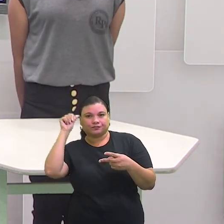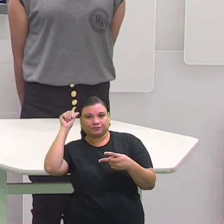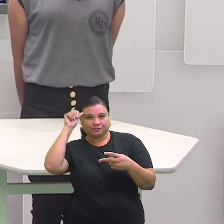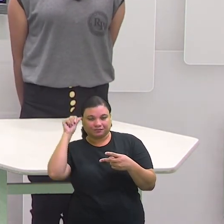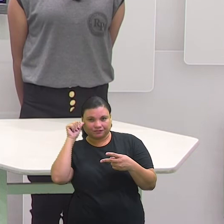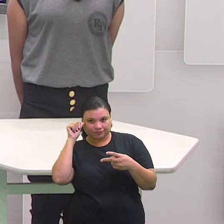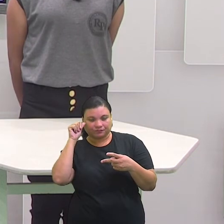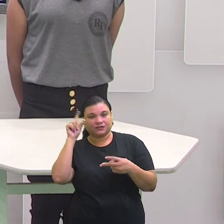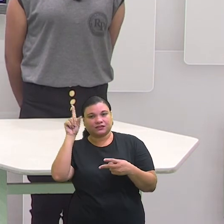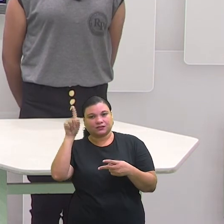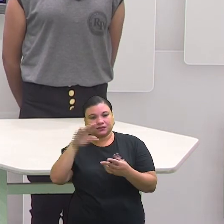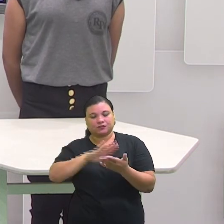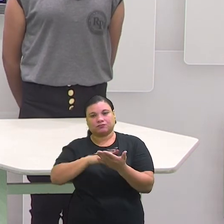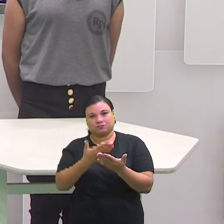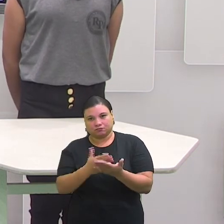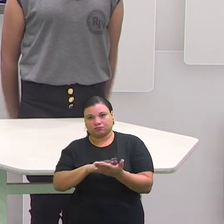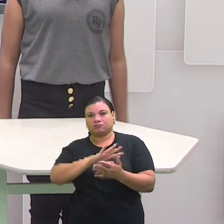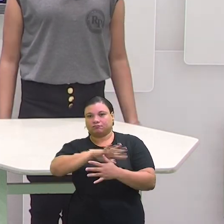Então,